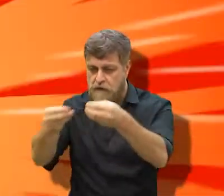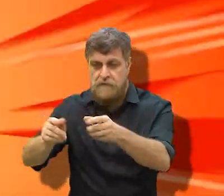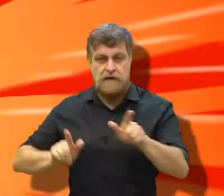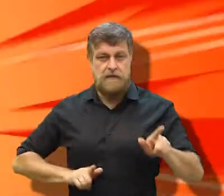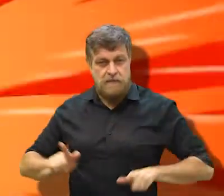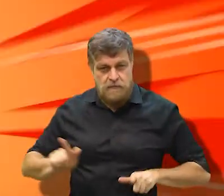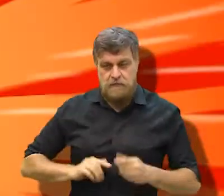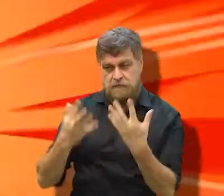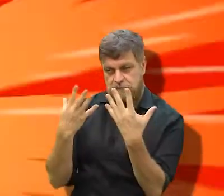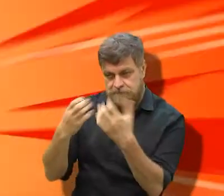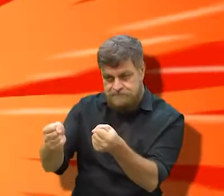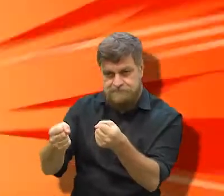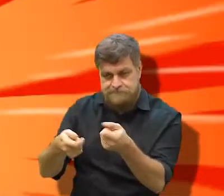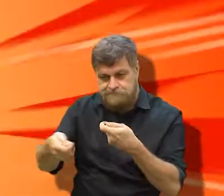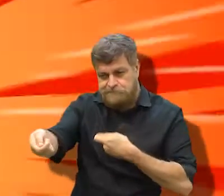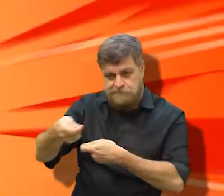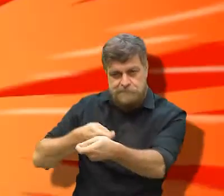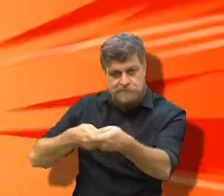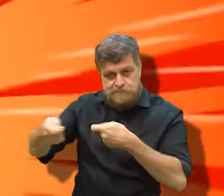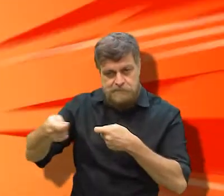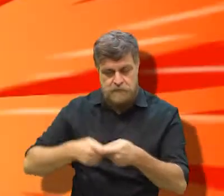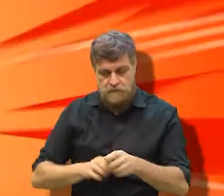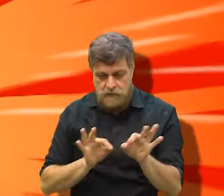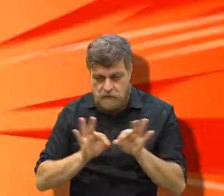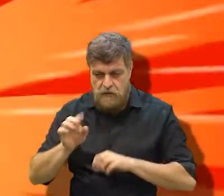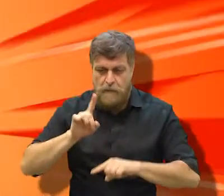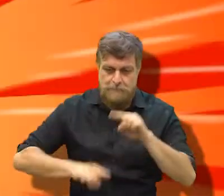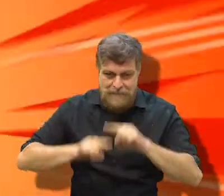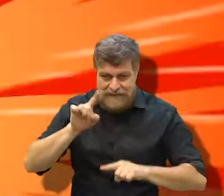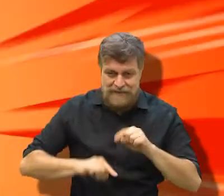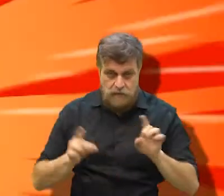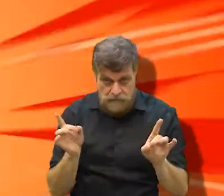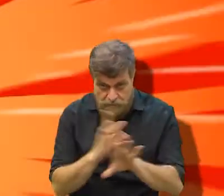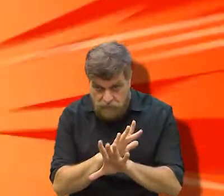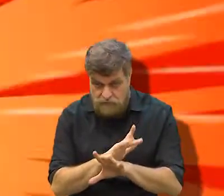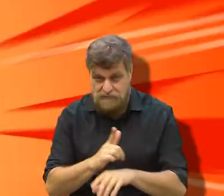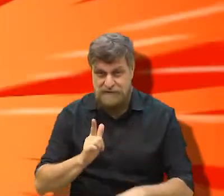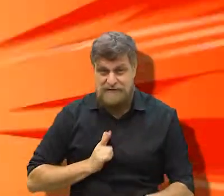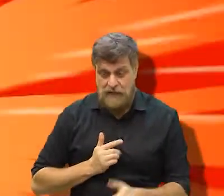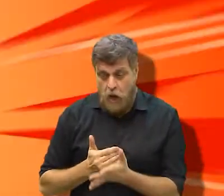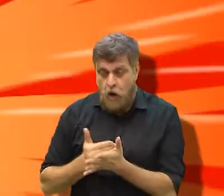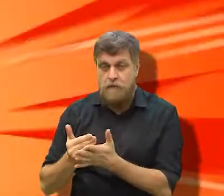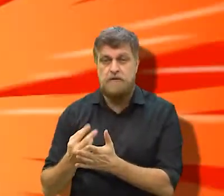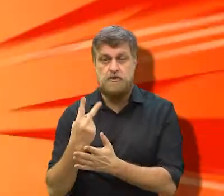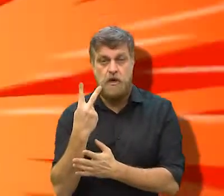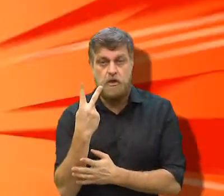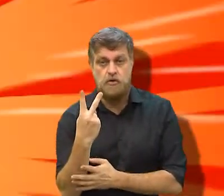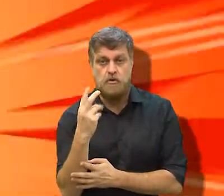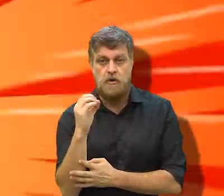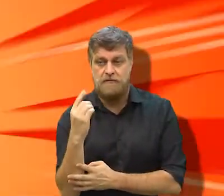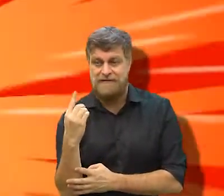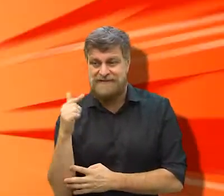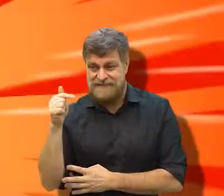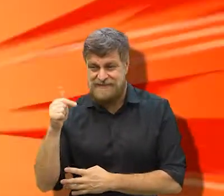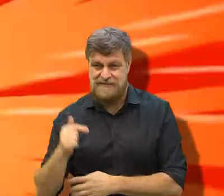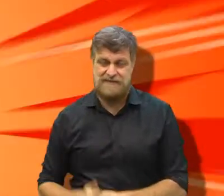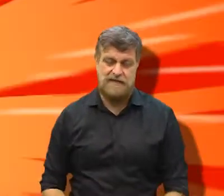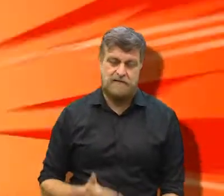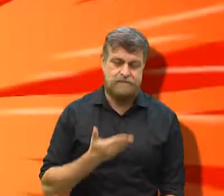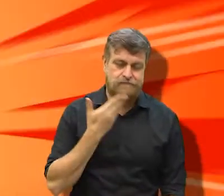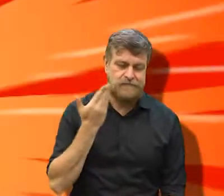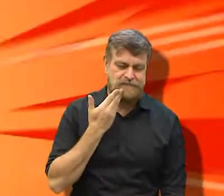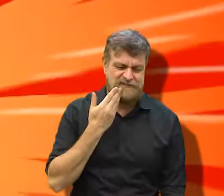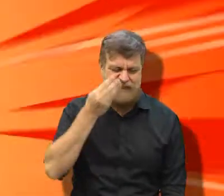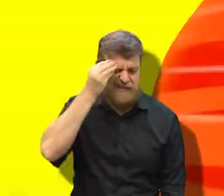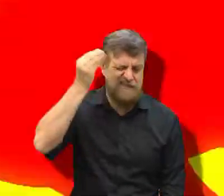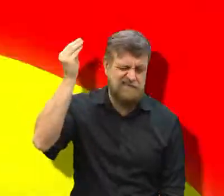meu primo, aprova, tem o material pronto, faça um projeto, manda para... Isso já desde 2017. O mais fácil é